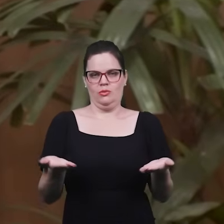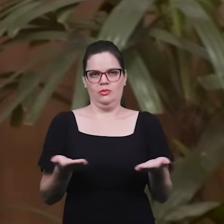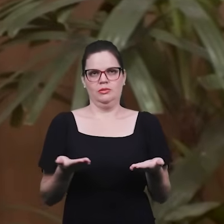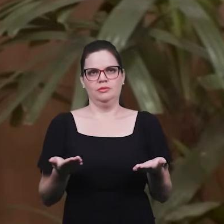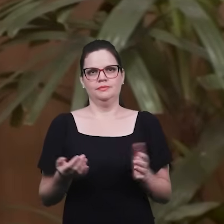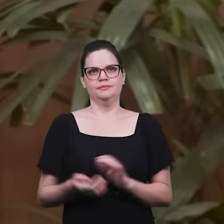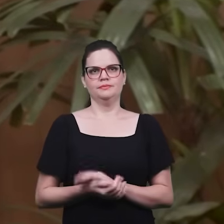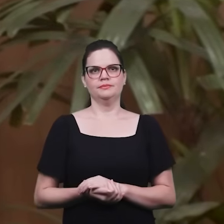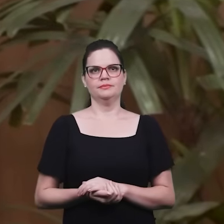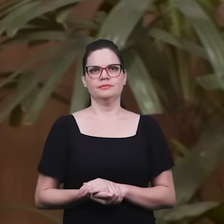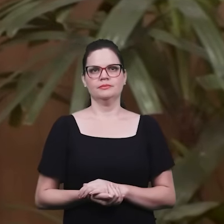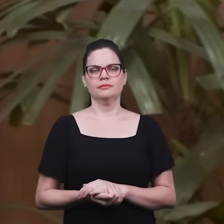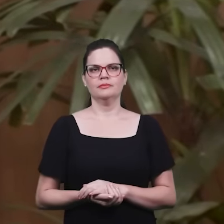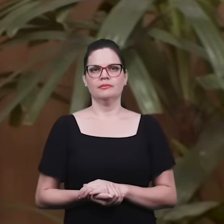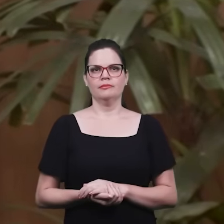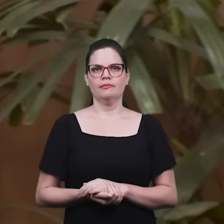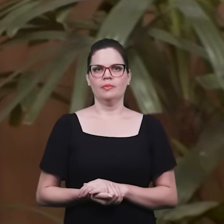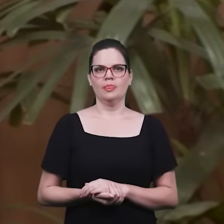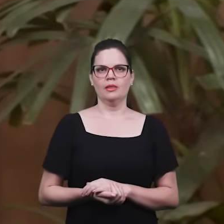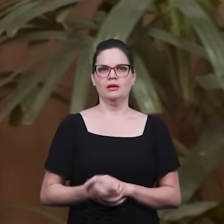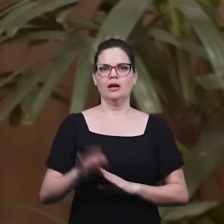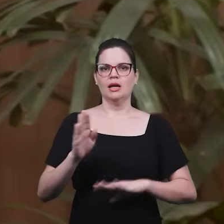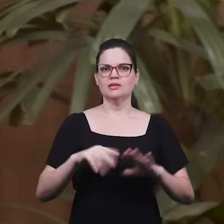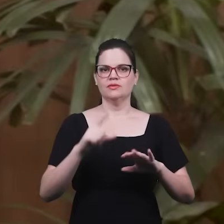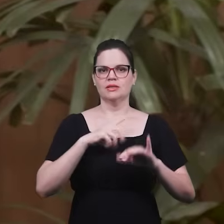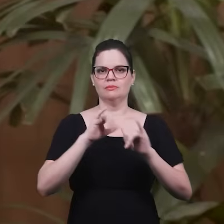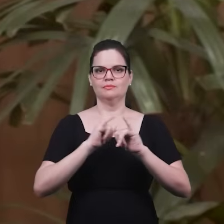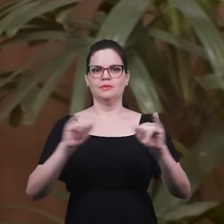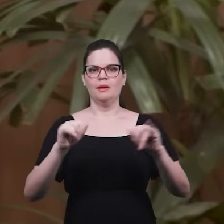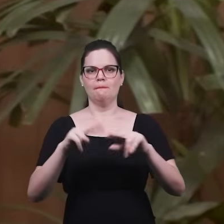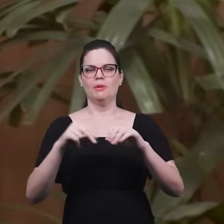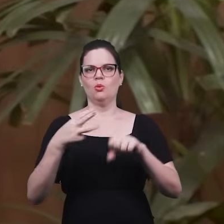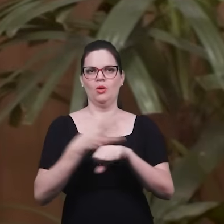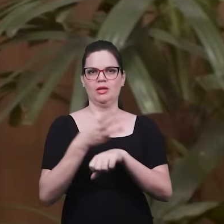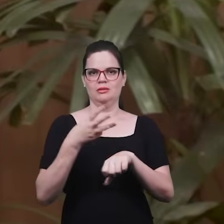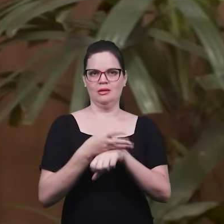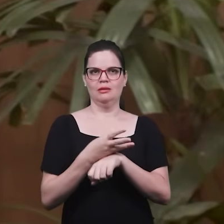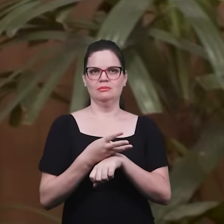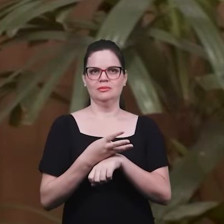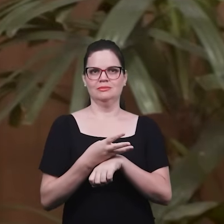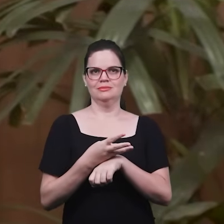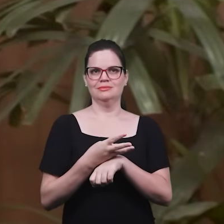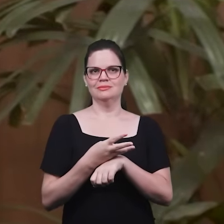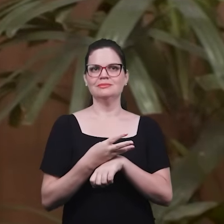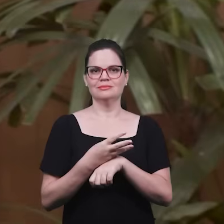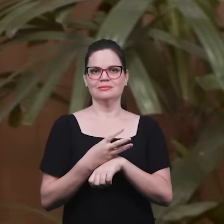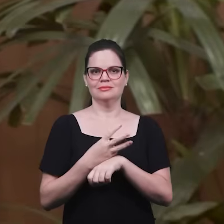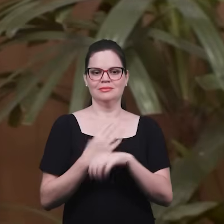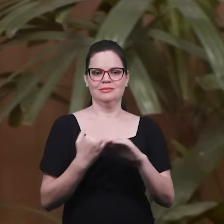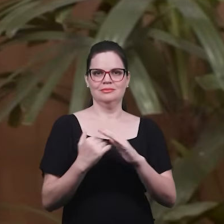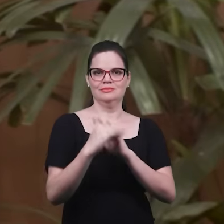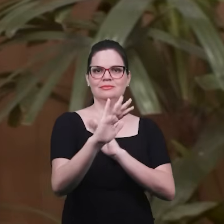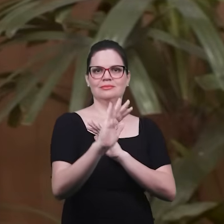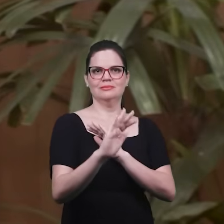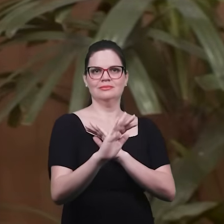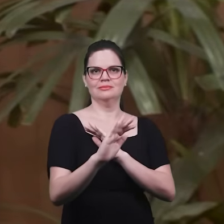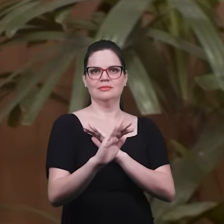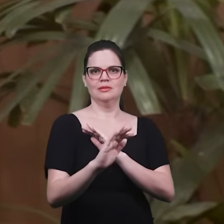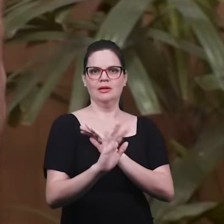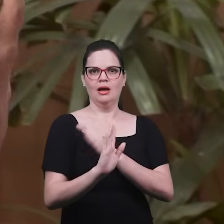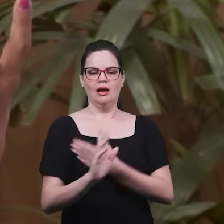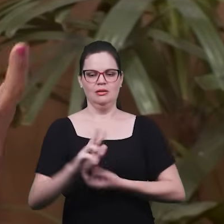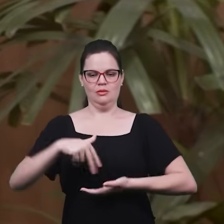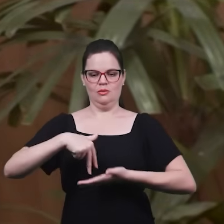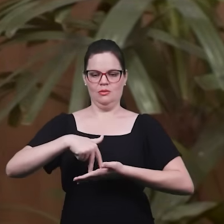muitos anúncios da nossa igreja às vezes são feitos pelo WhatsApp e em alguns momentos não são feitos no